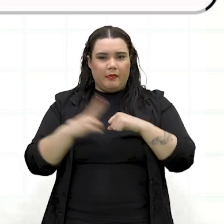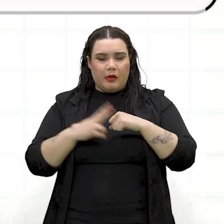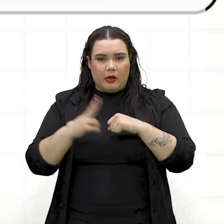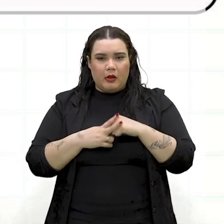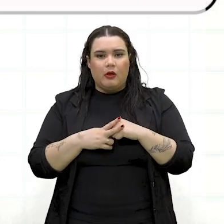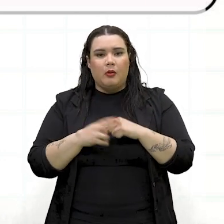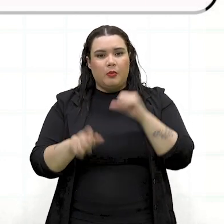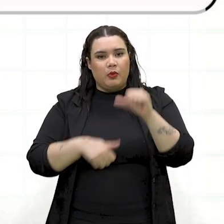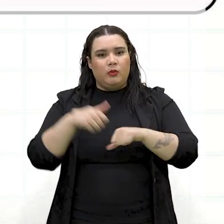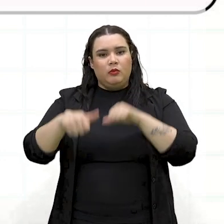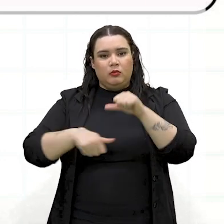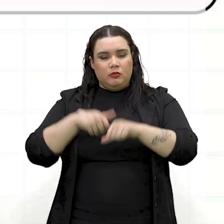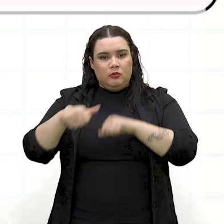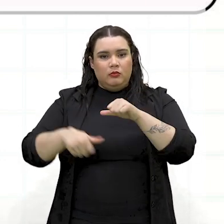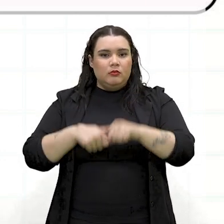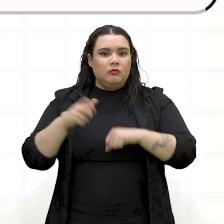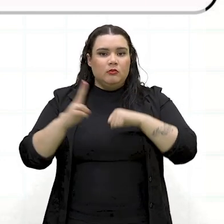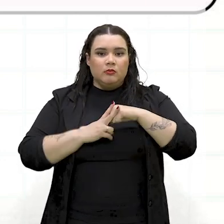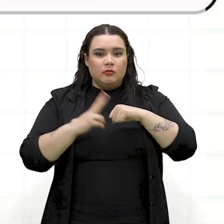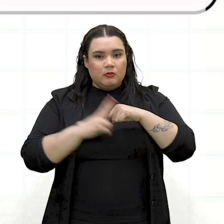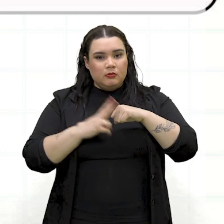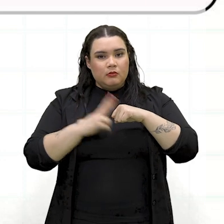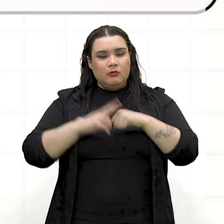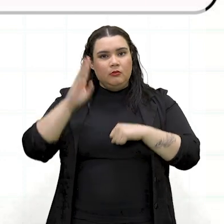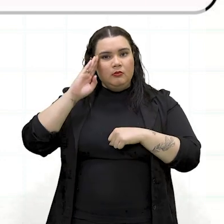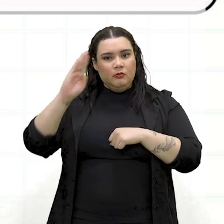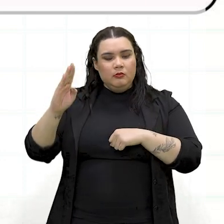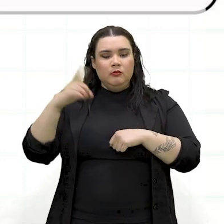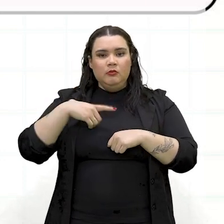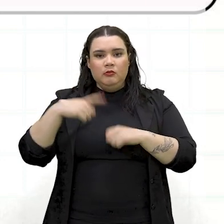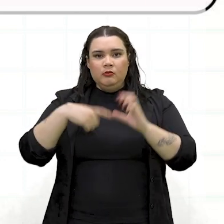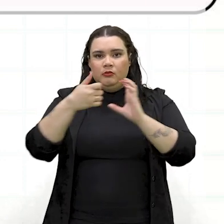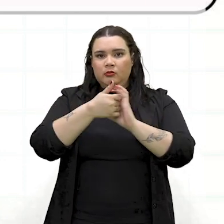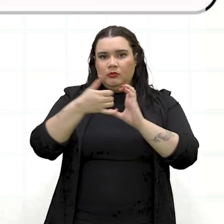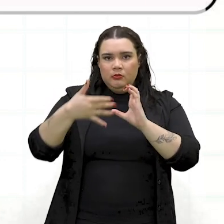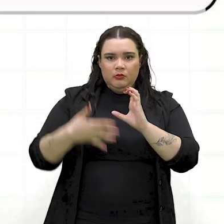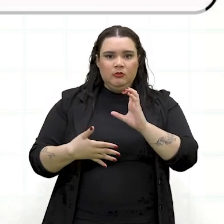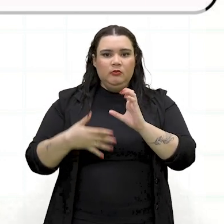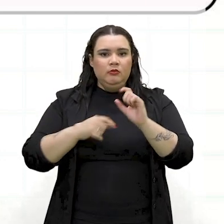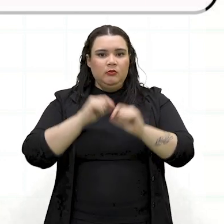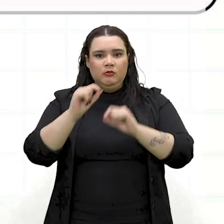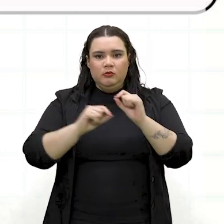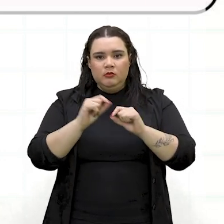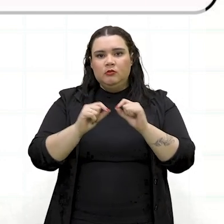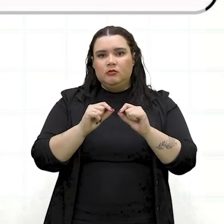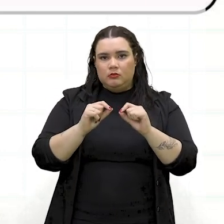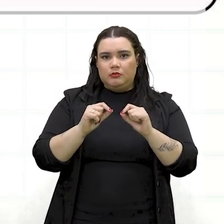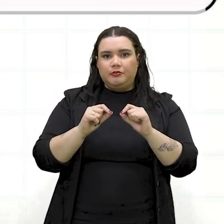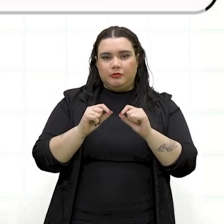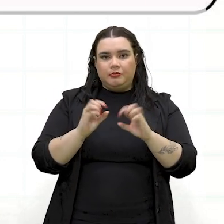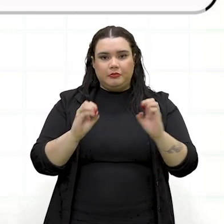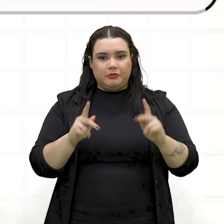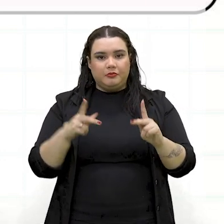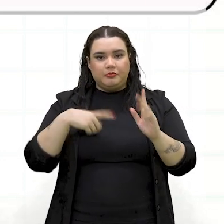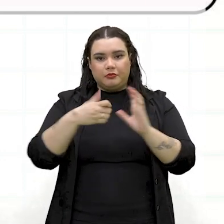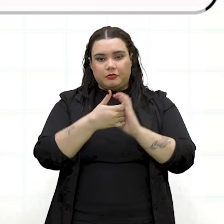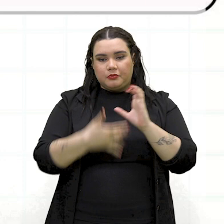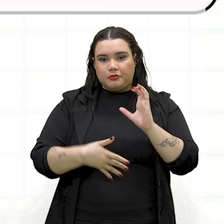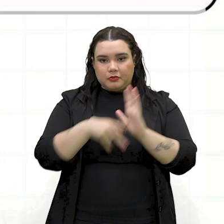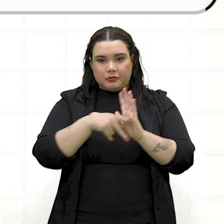eles modificam os verbos principais, dando características a eles, certo?